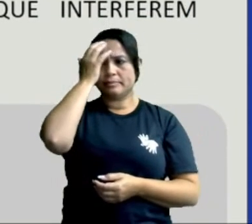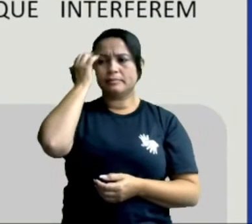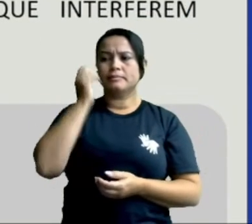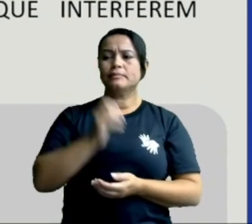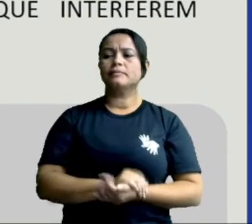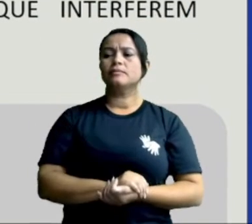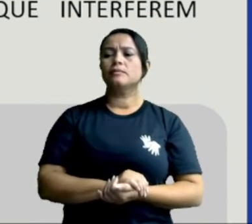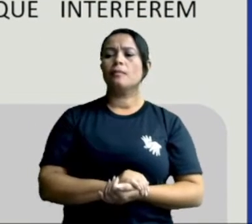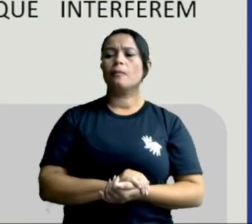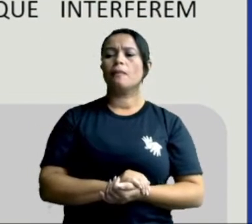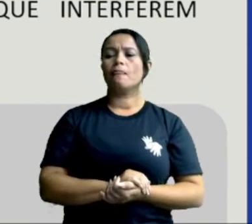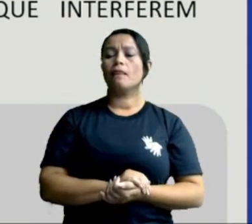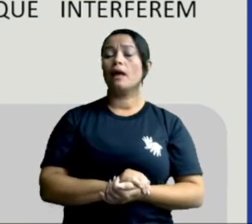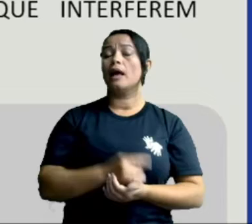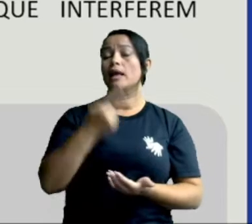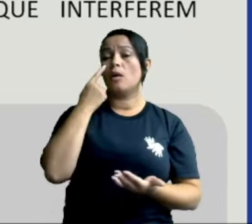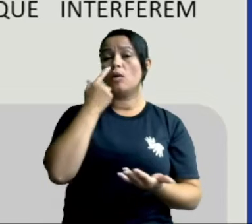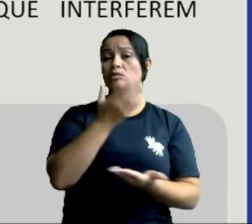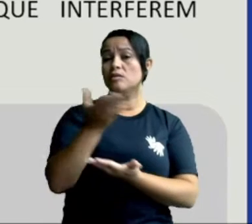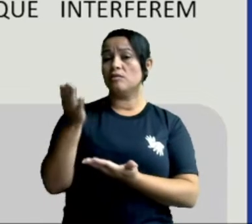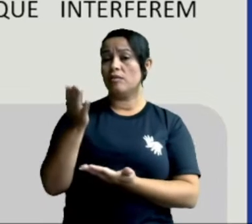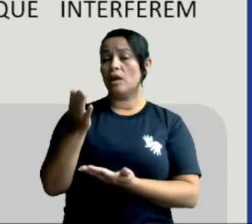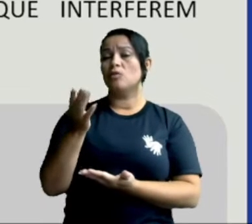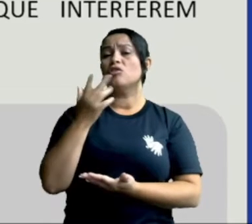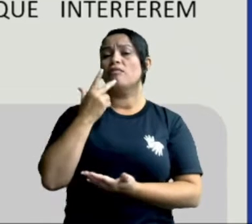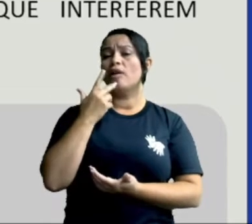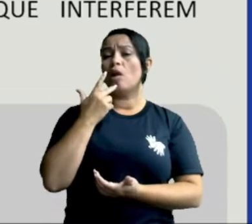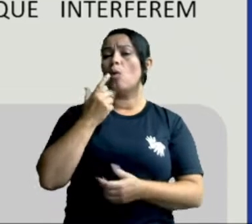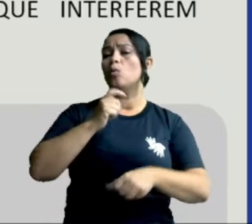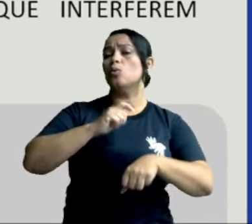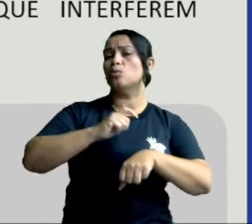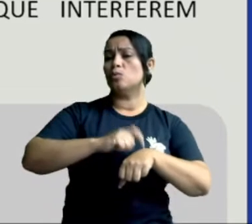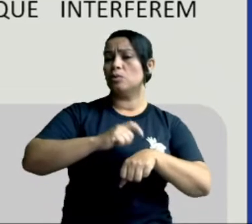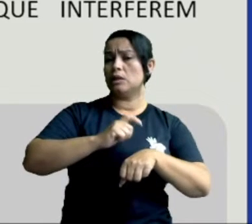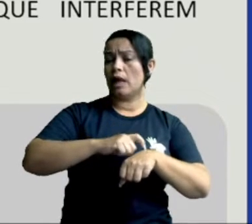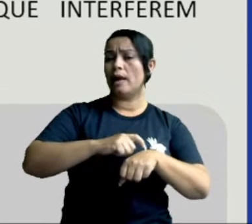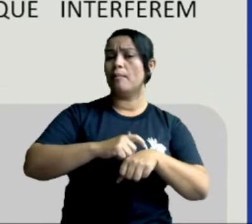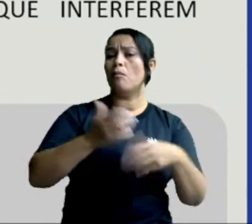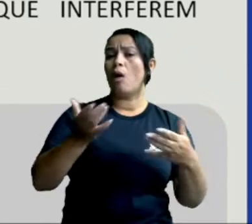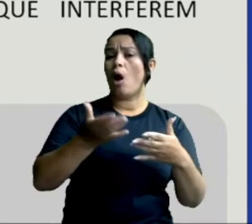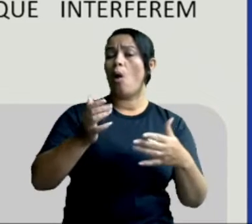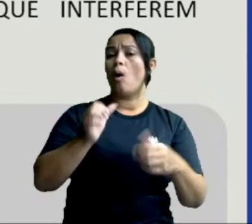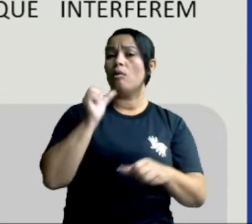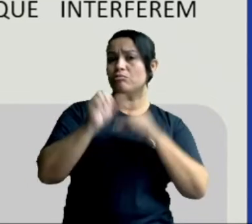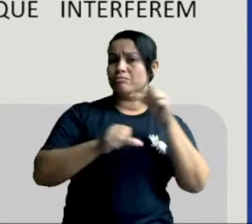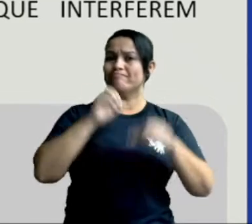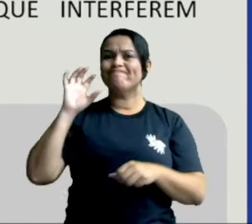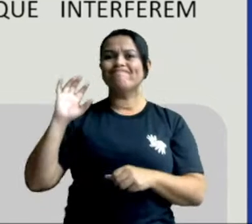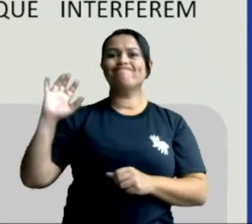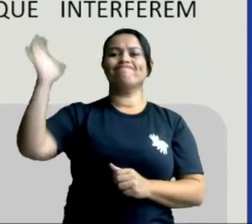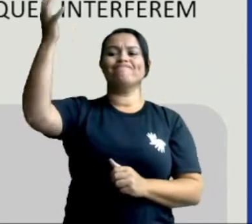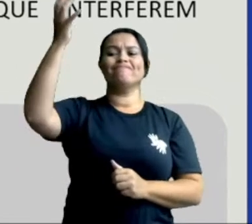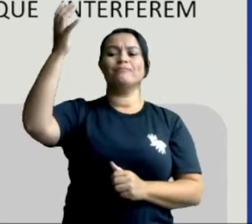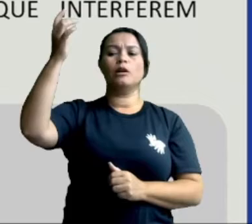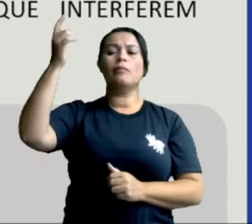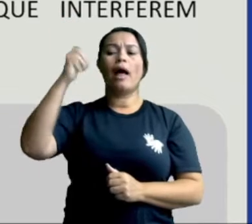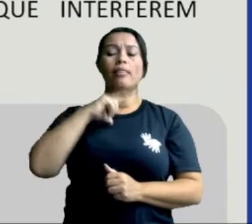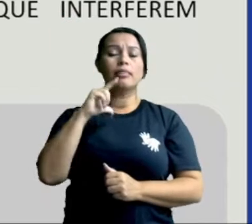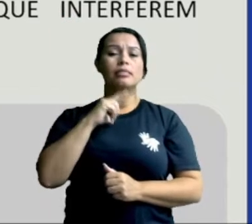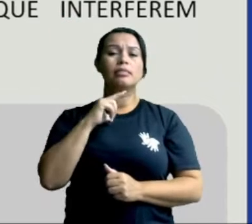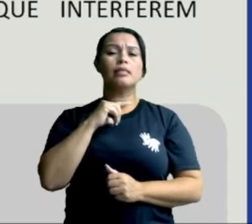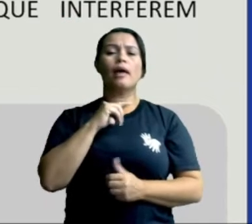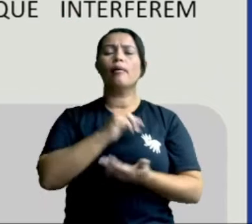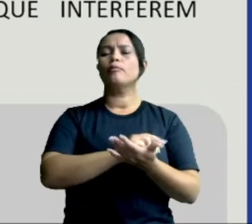nuvem e agora que a gente falou de tempo nós vamos falar de clima e aí nós